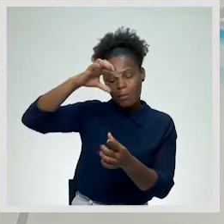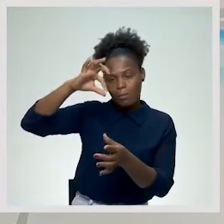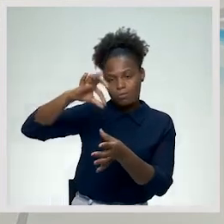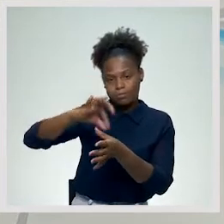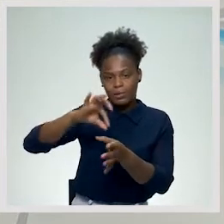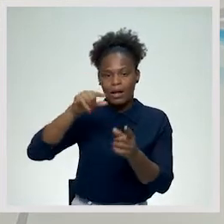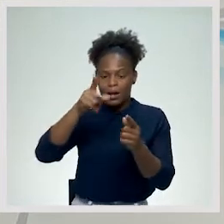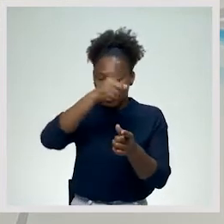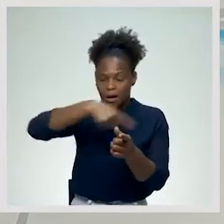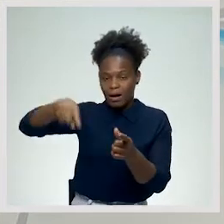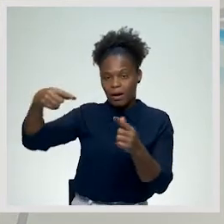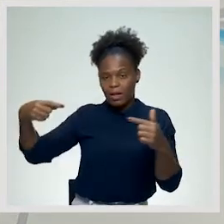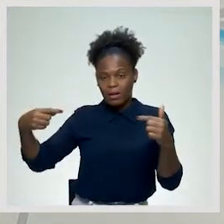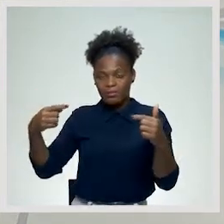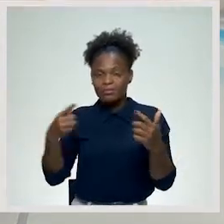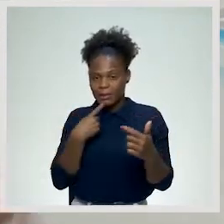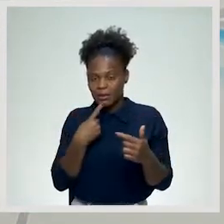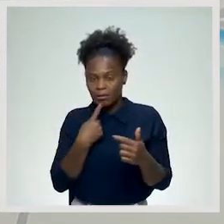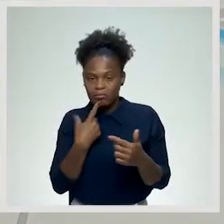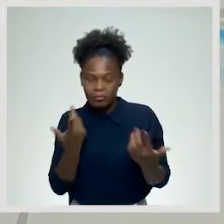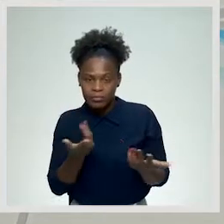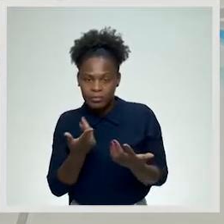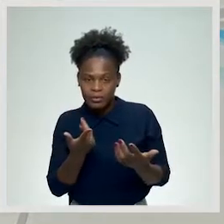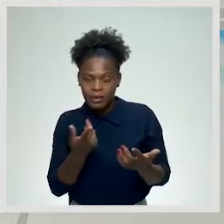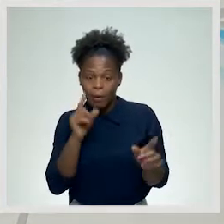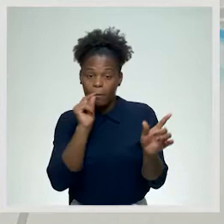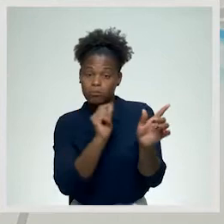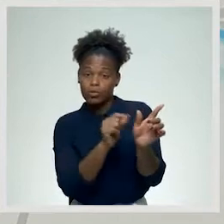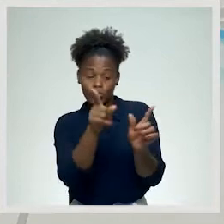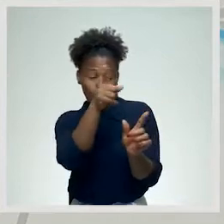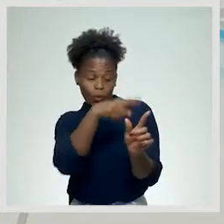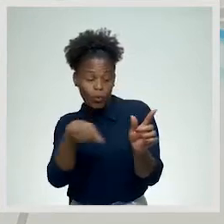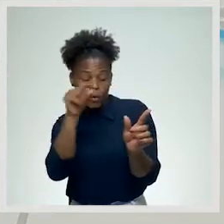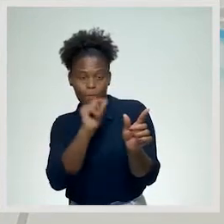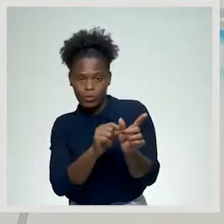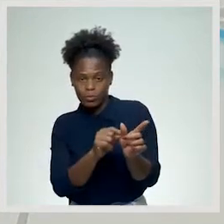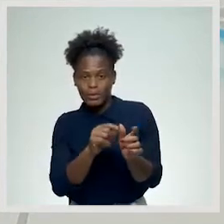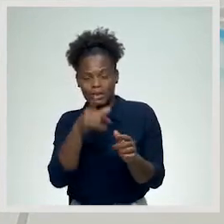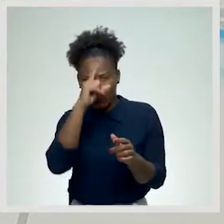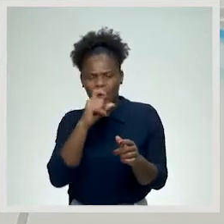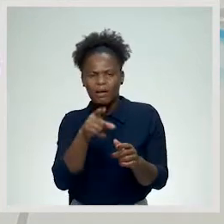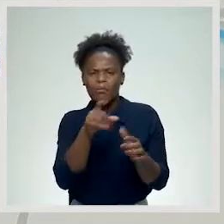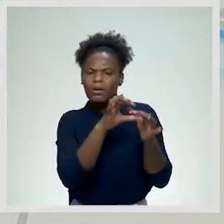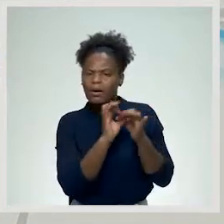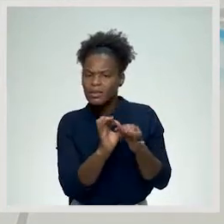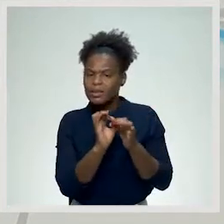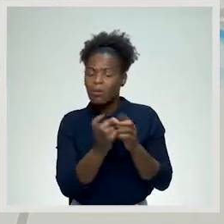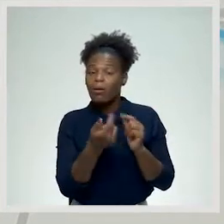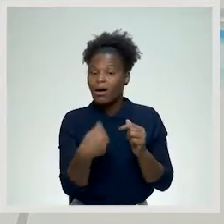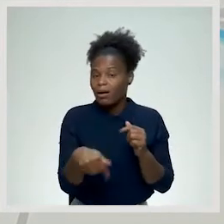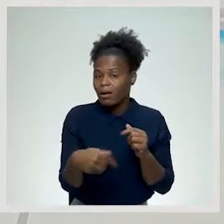circunferência. Ângulo inscrito numa circunferência. Basta que lembremos a relação que